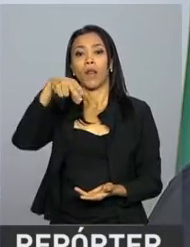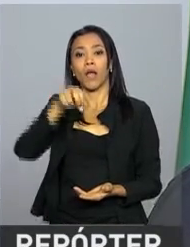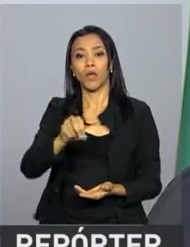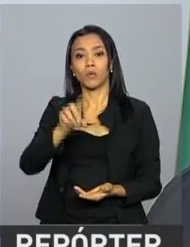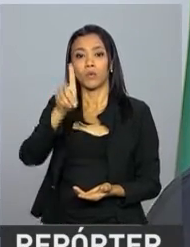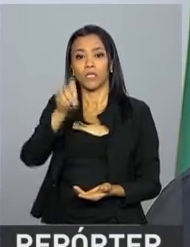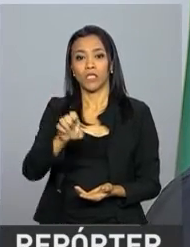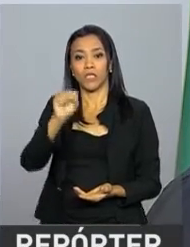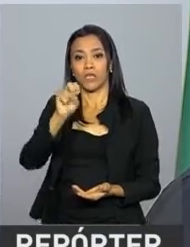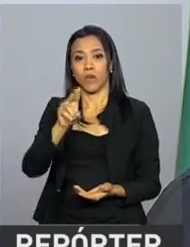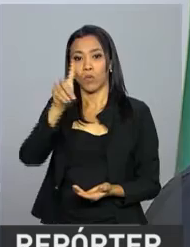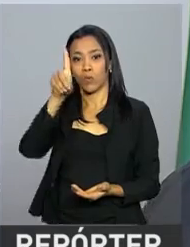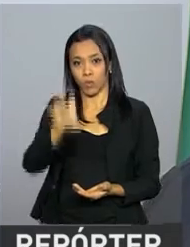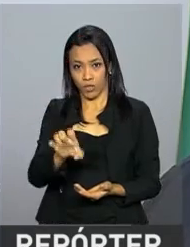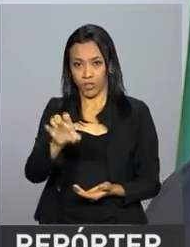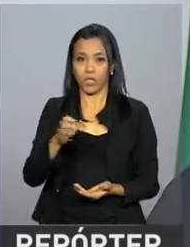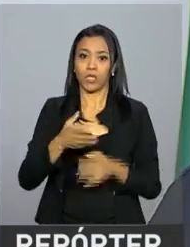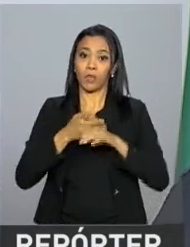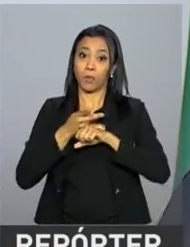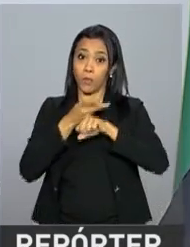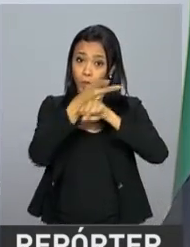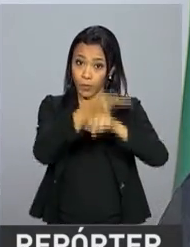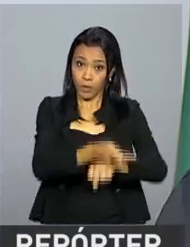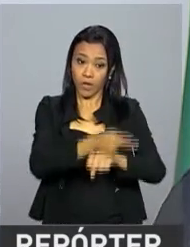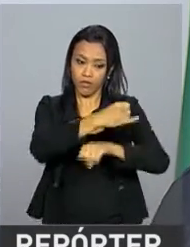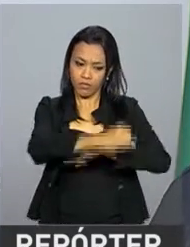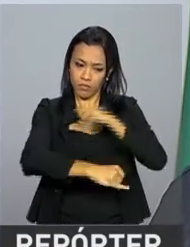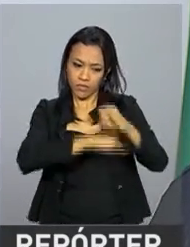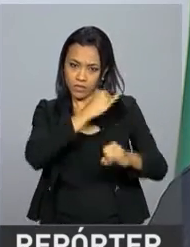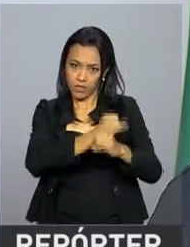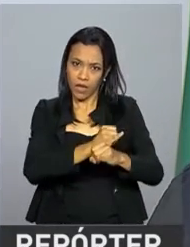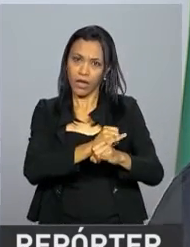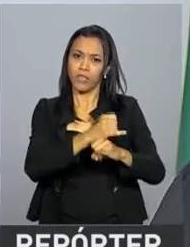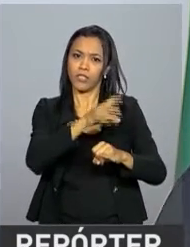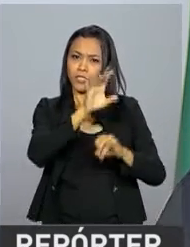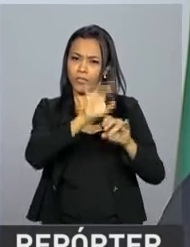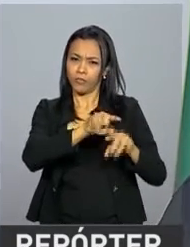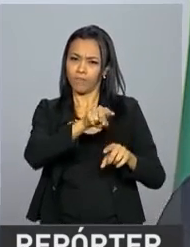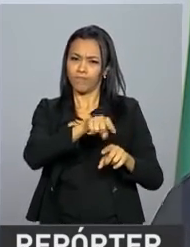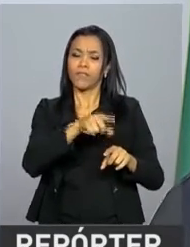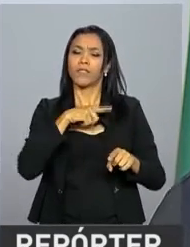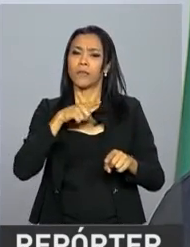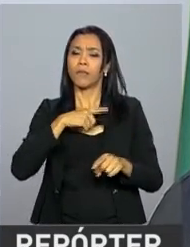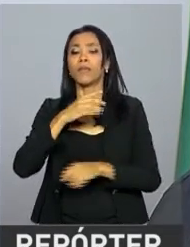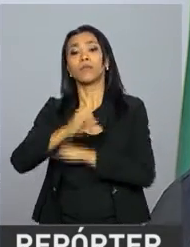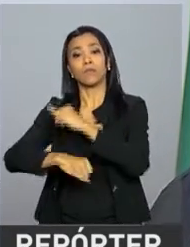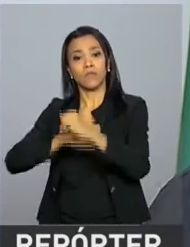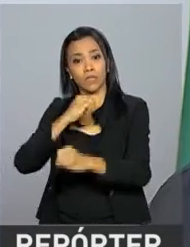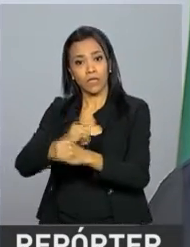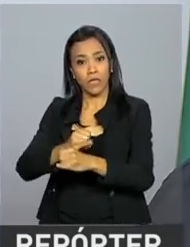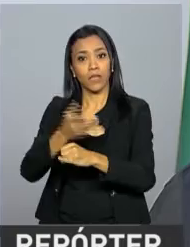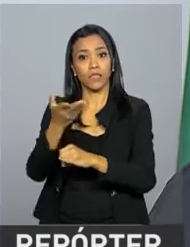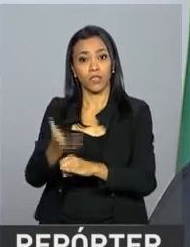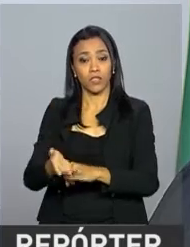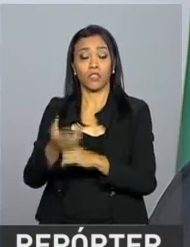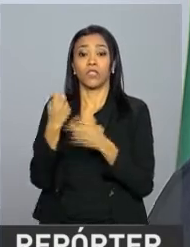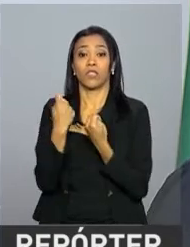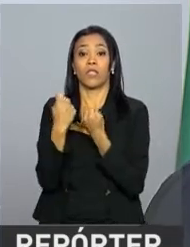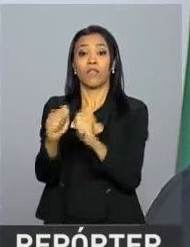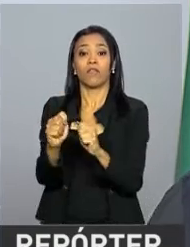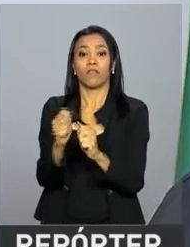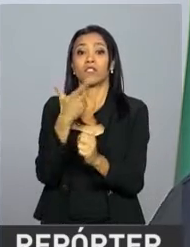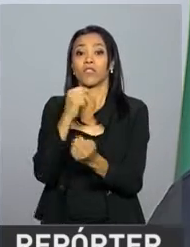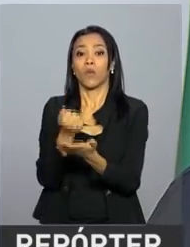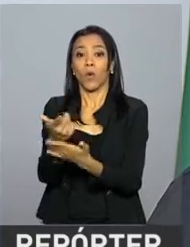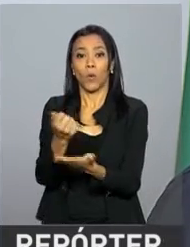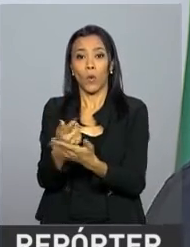sites especializados, os próprios sites dos órgãos de defesa do consumidor e sites